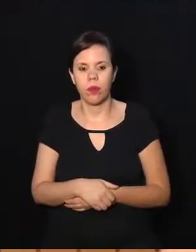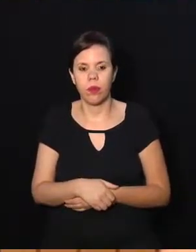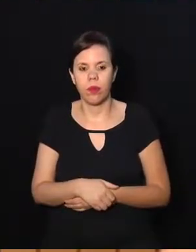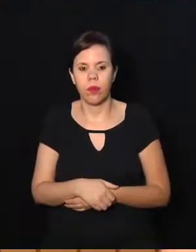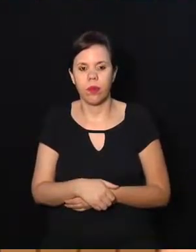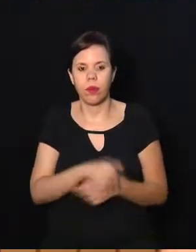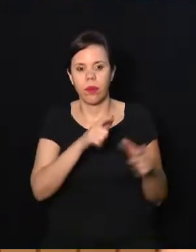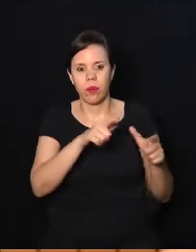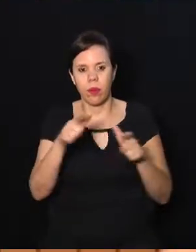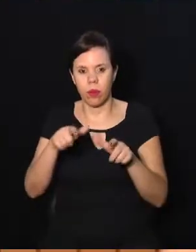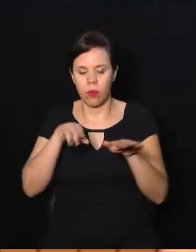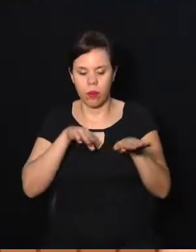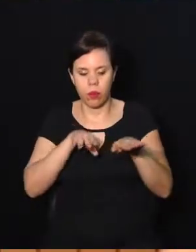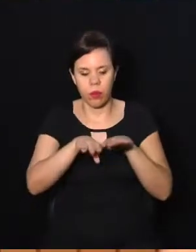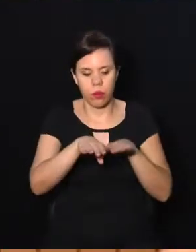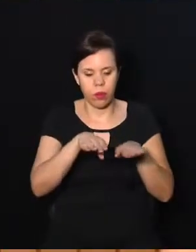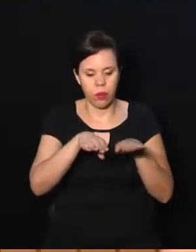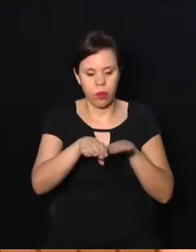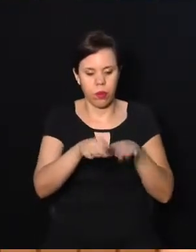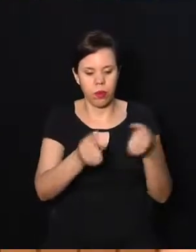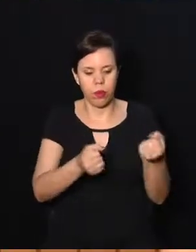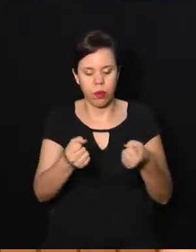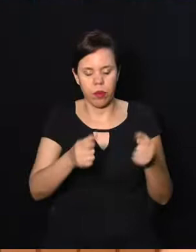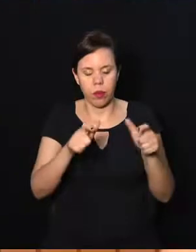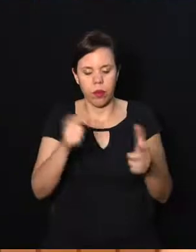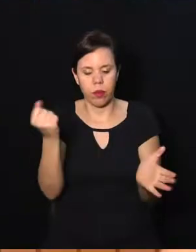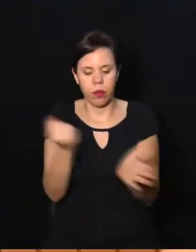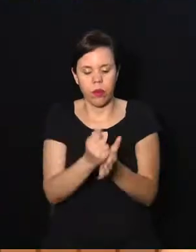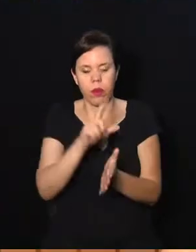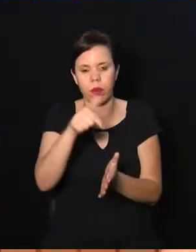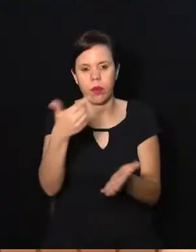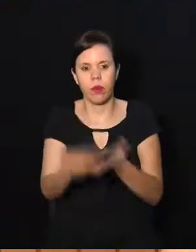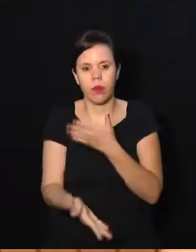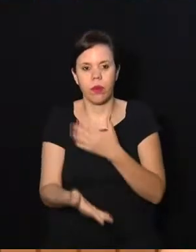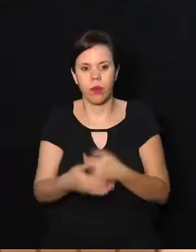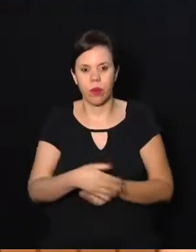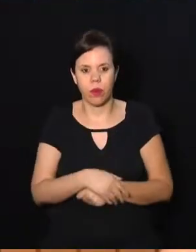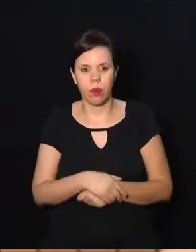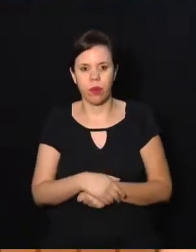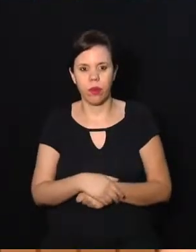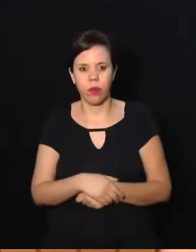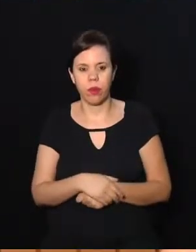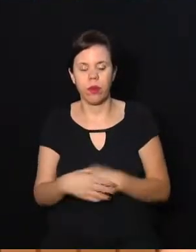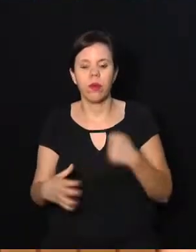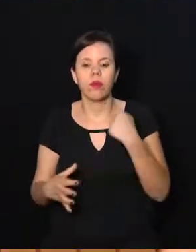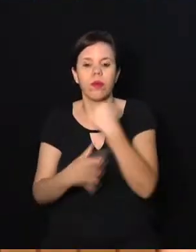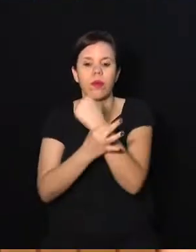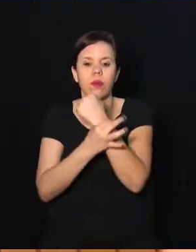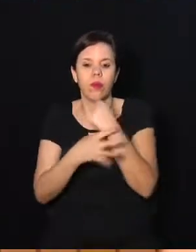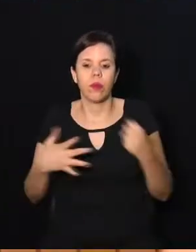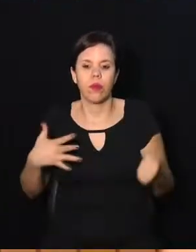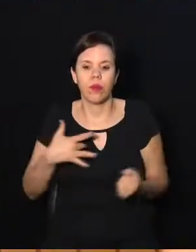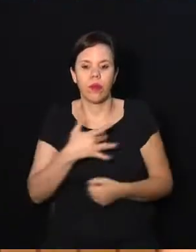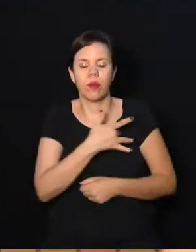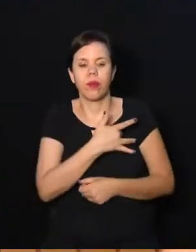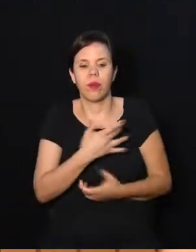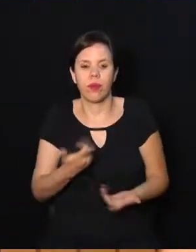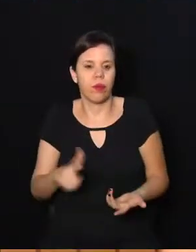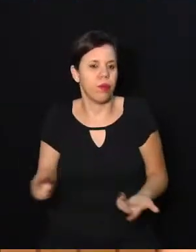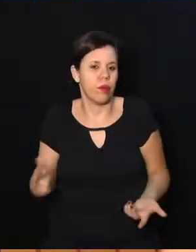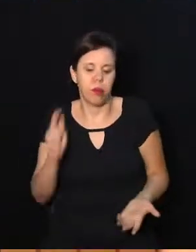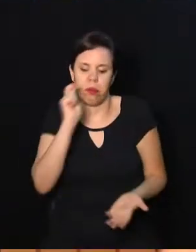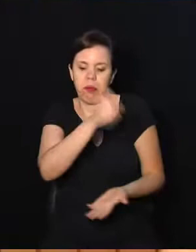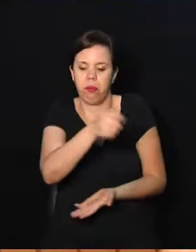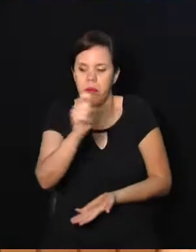local para estacionar, não é? E perde o seguro-saúde, porque eles não têm condição